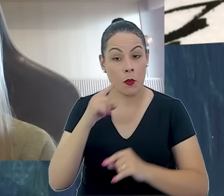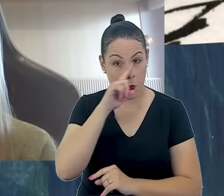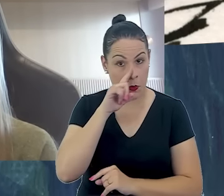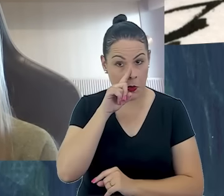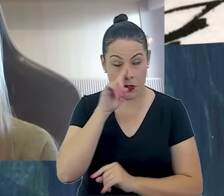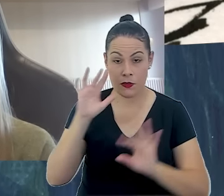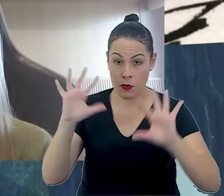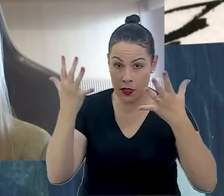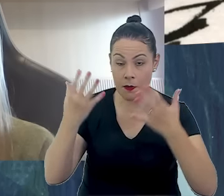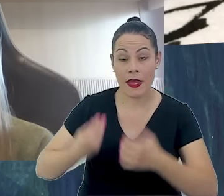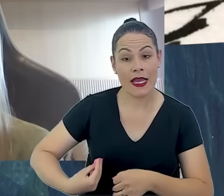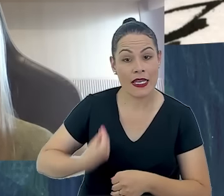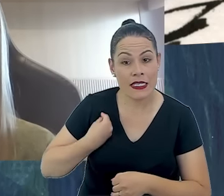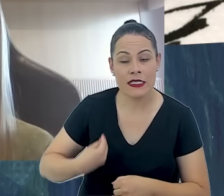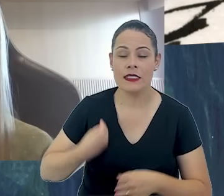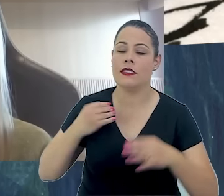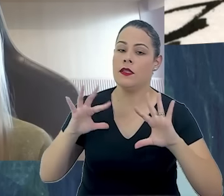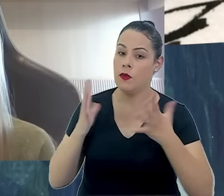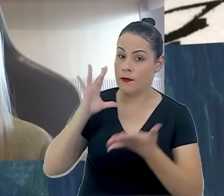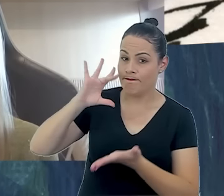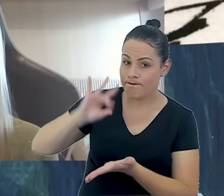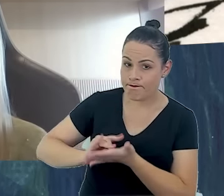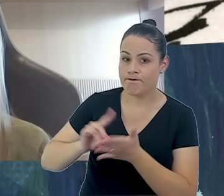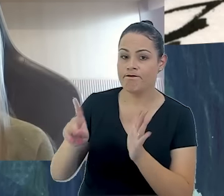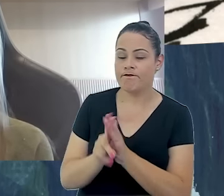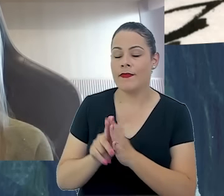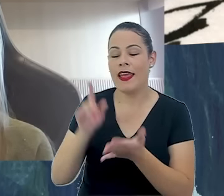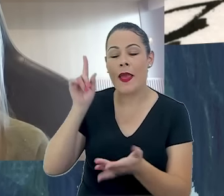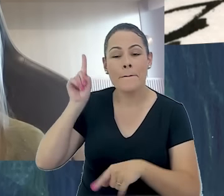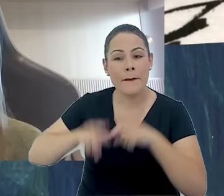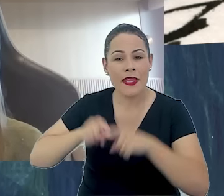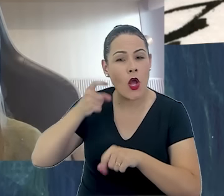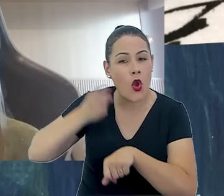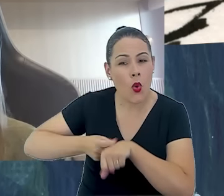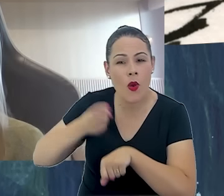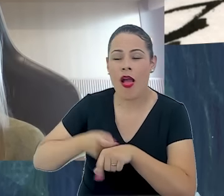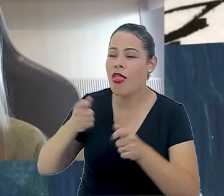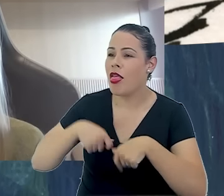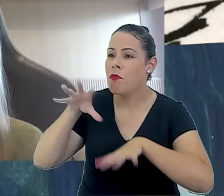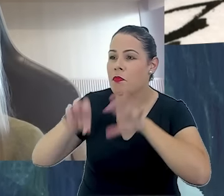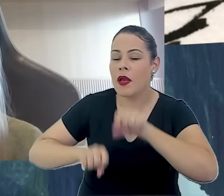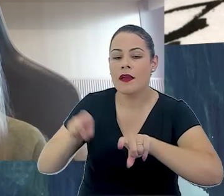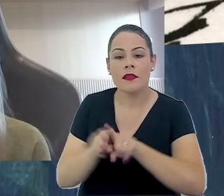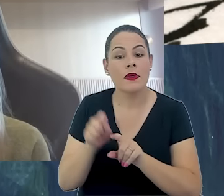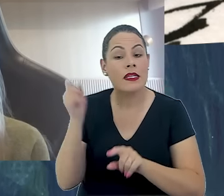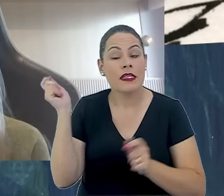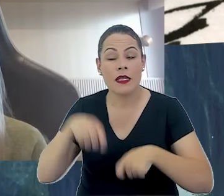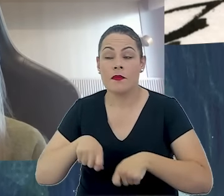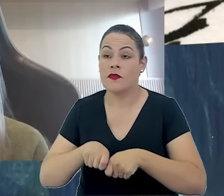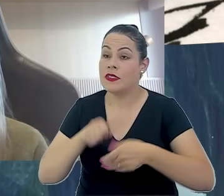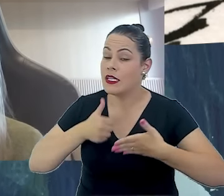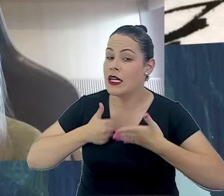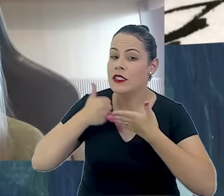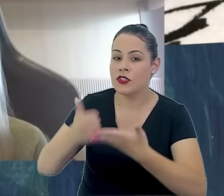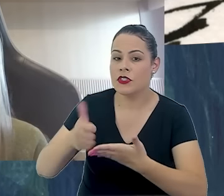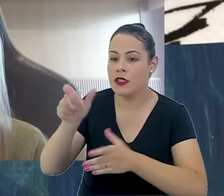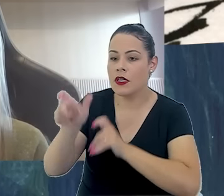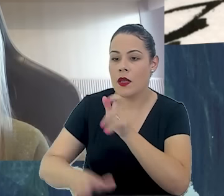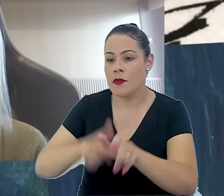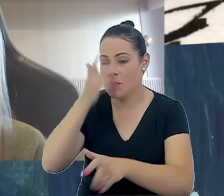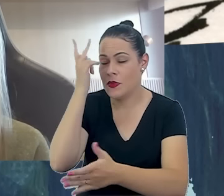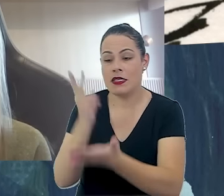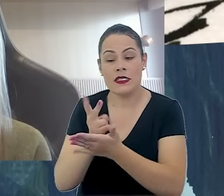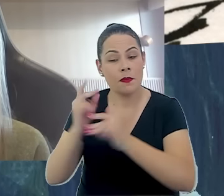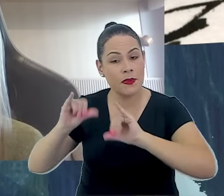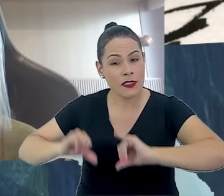risco climático está acontecendo, está se materializando e precisa dar assistência às pessoas